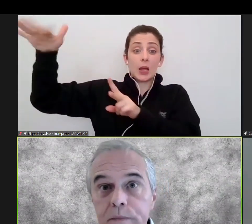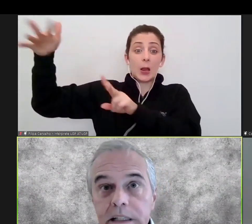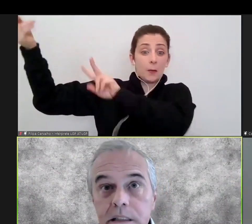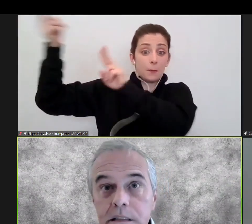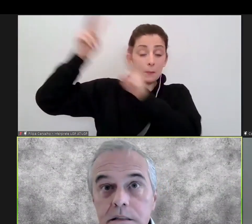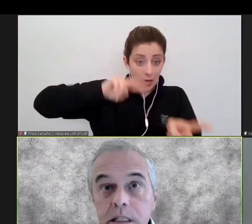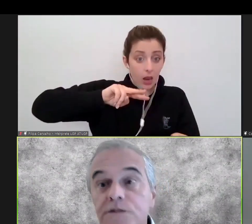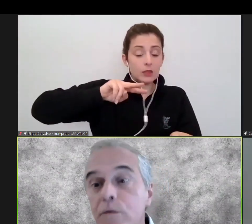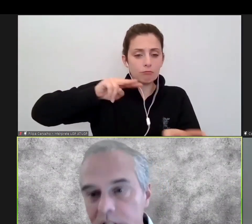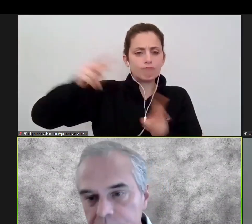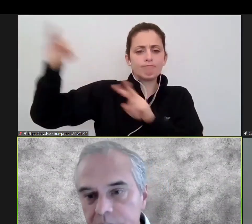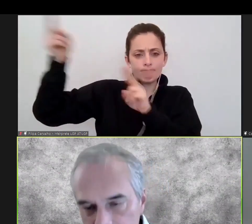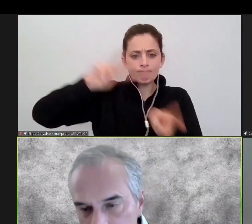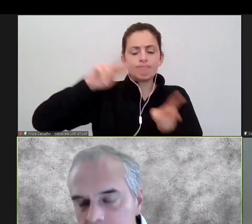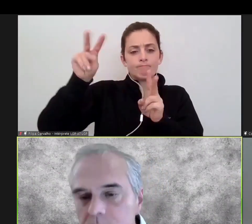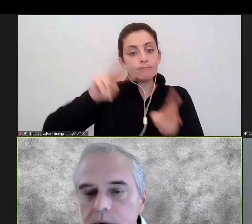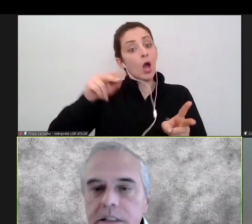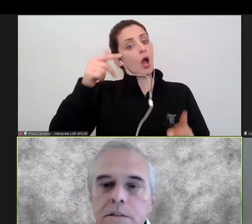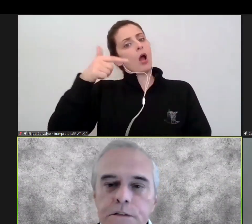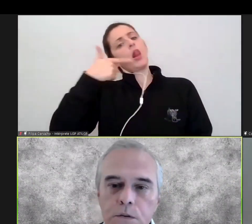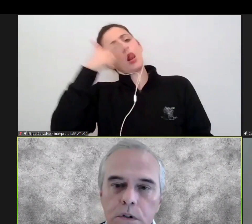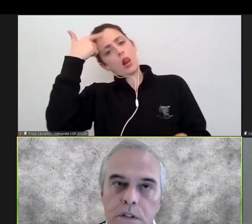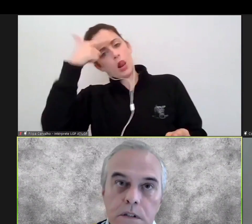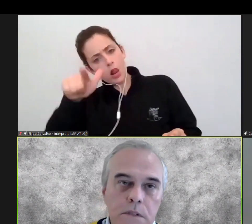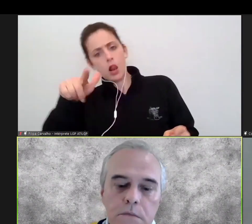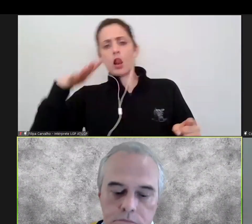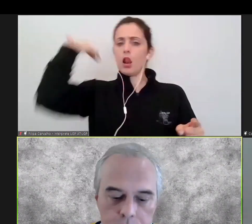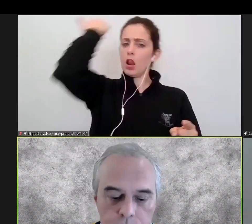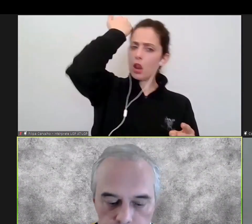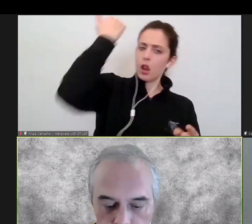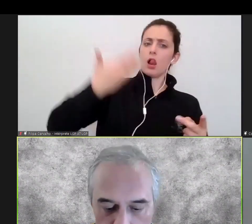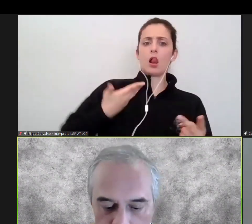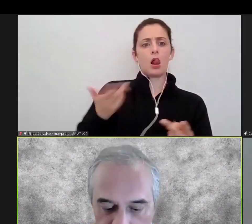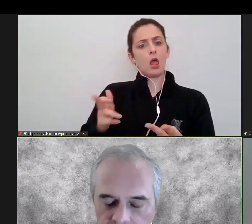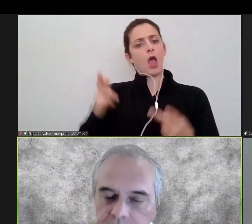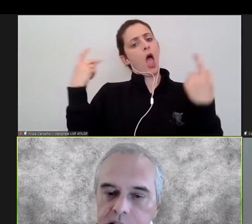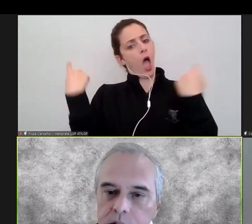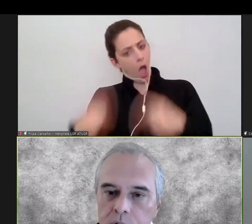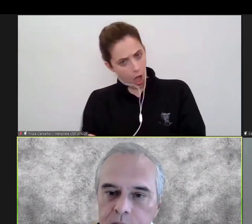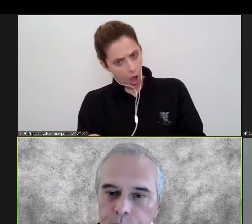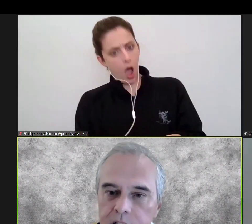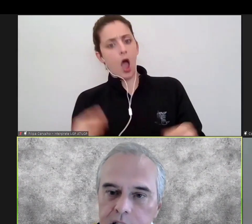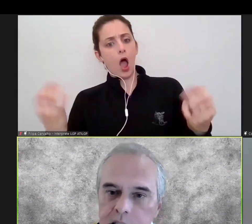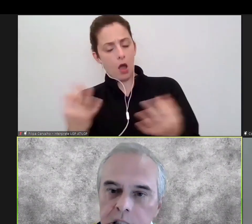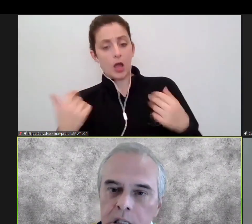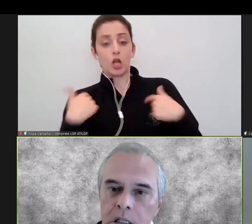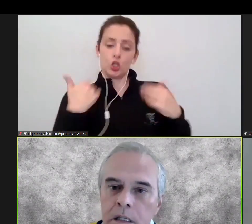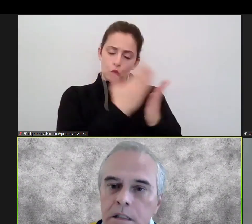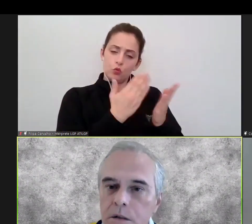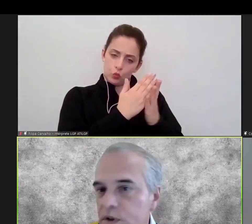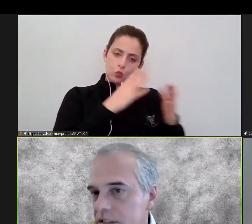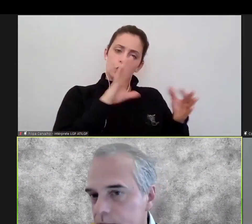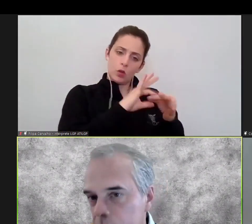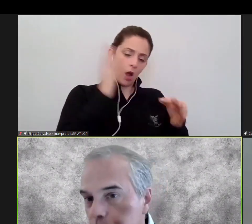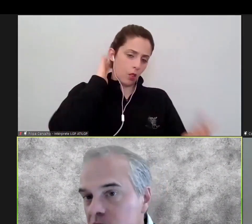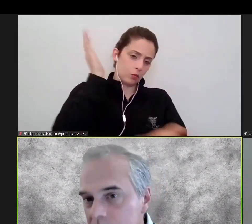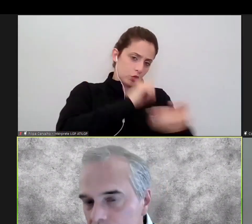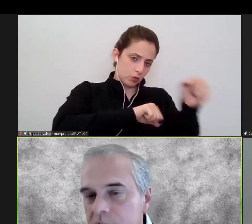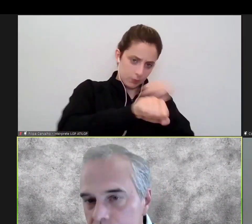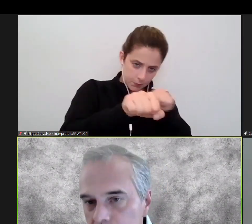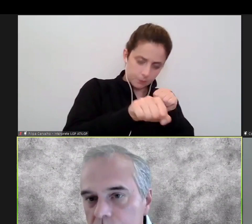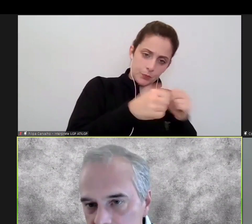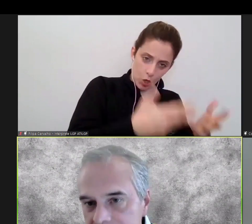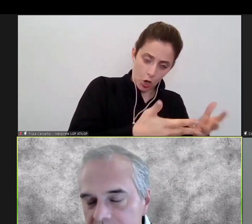outros países, eles vêm qualificados, como a Rita falou, e eu estudo a escravização contemporânea. Então, por exemplo,